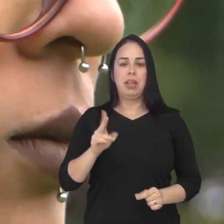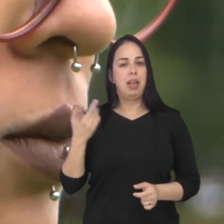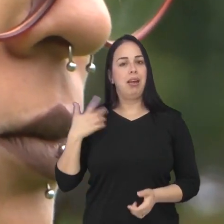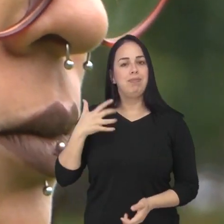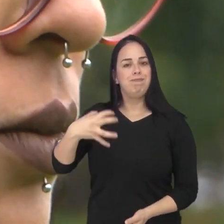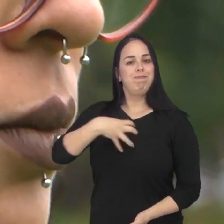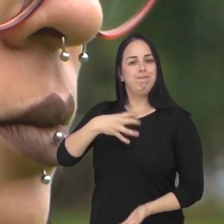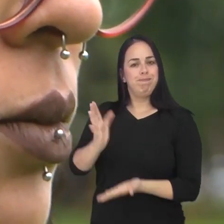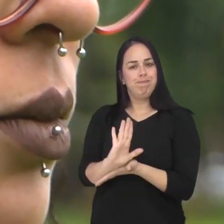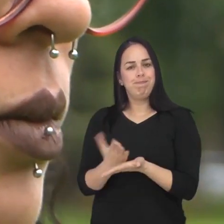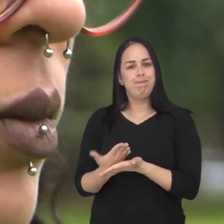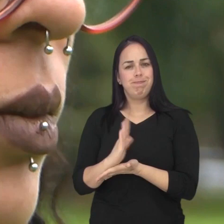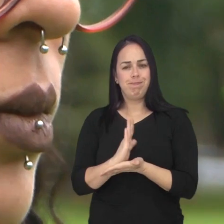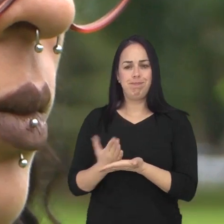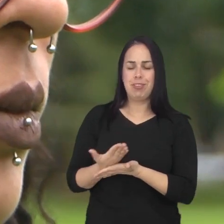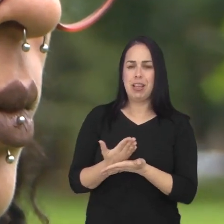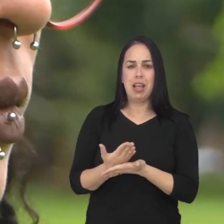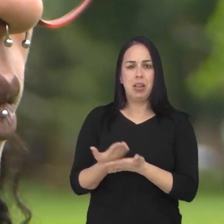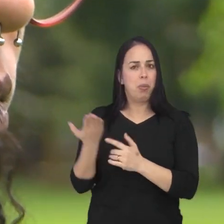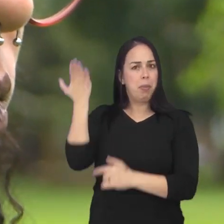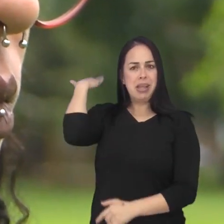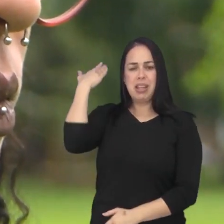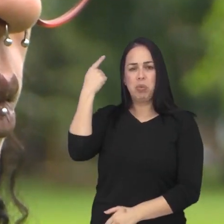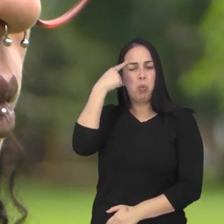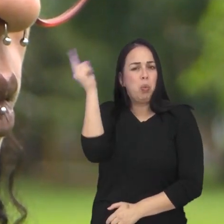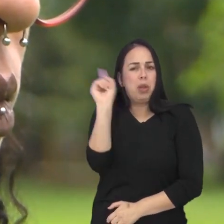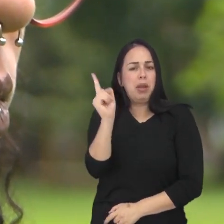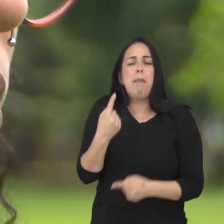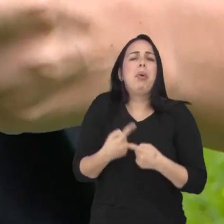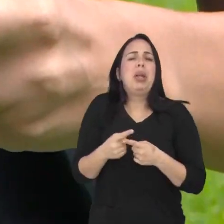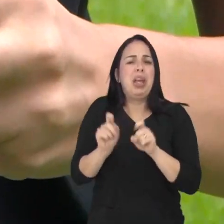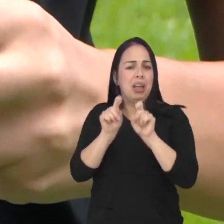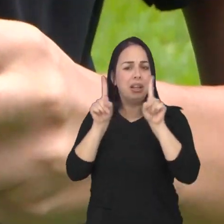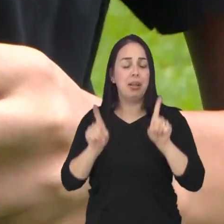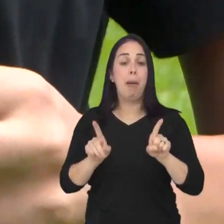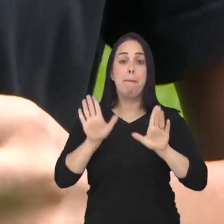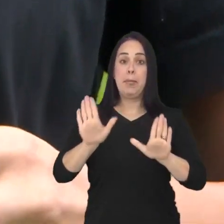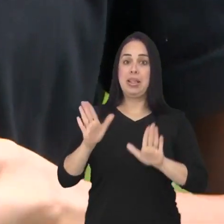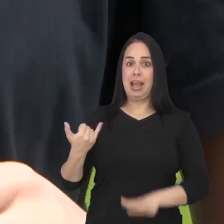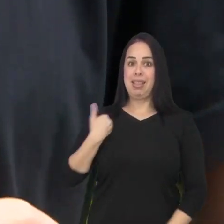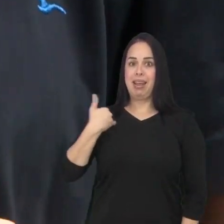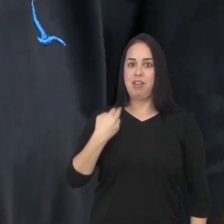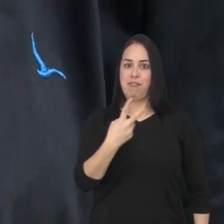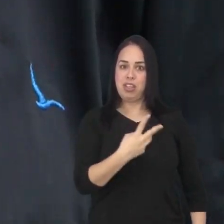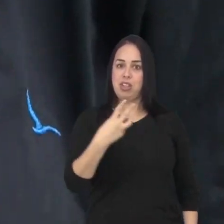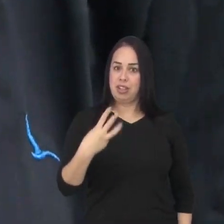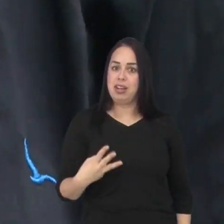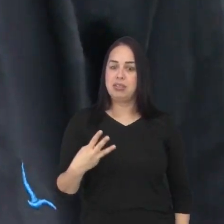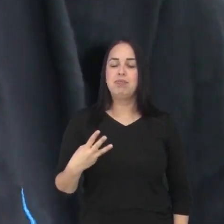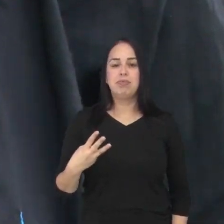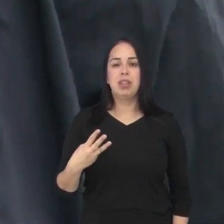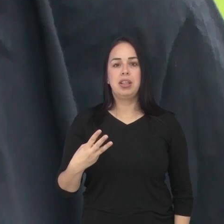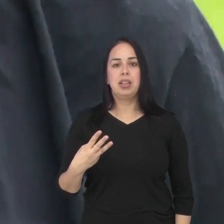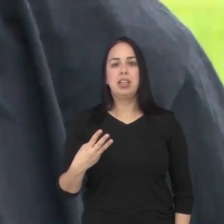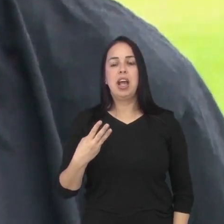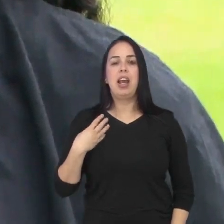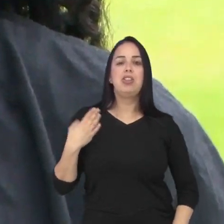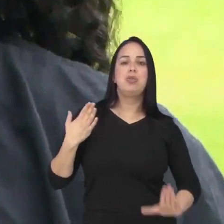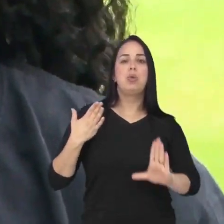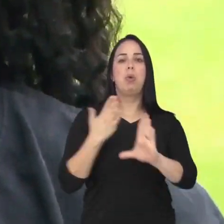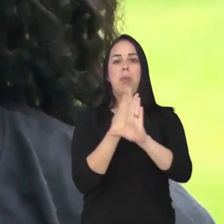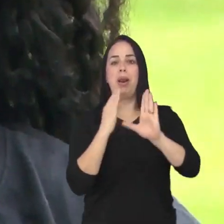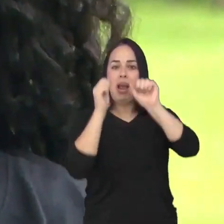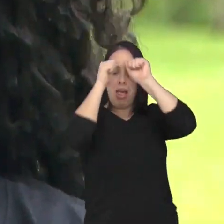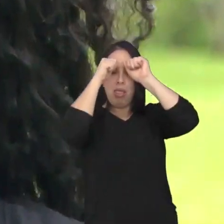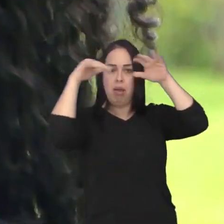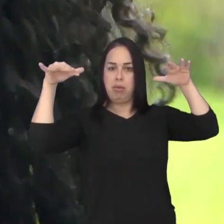dos incômodos que ela sempre sentiu e nunca entendia por quê. Foi só aos 23 anos de idade que a jovem recebeu